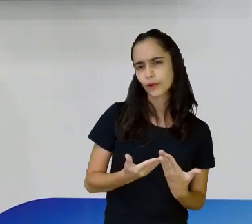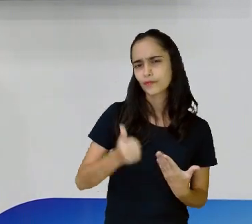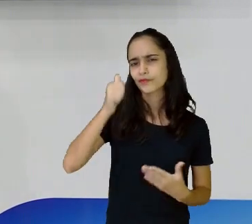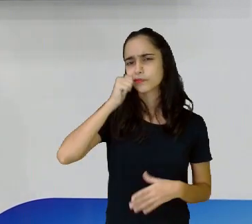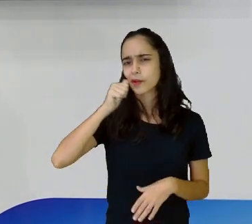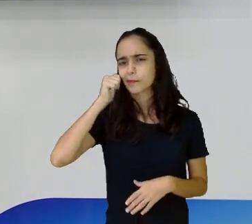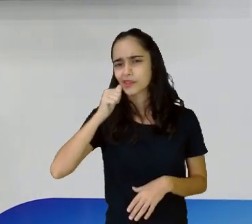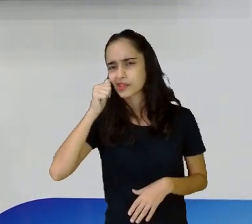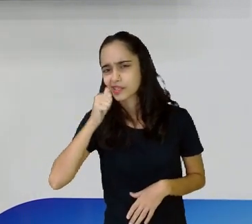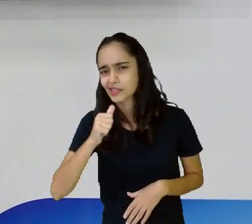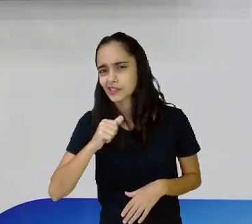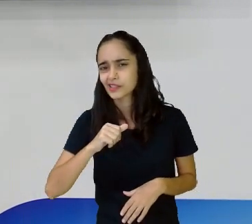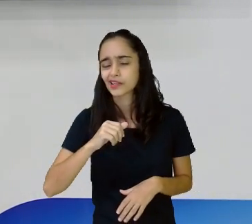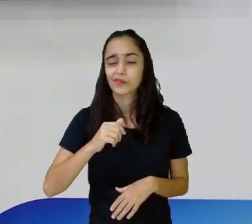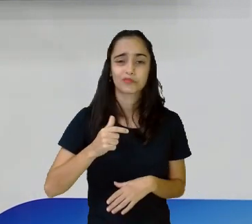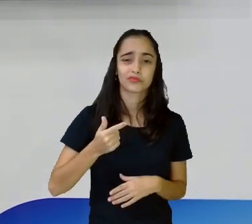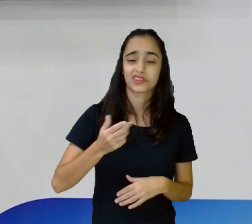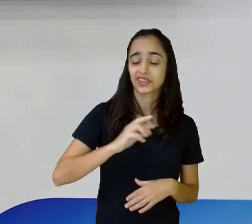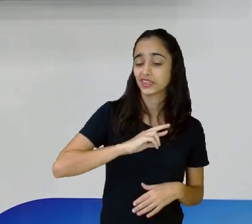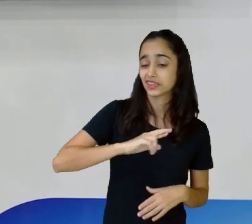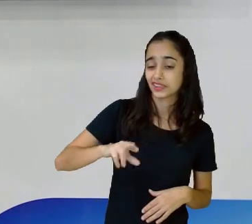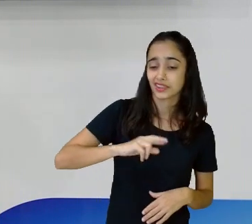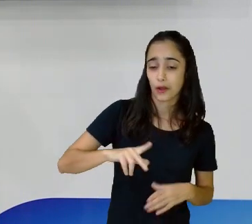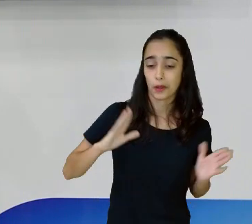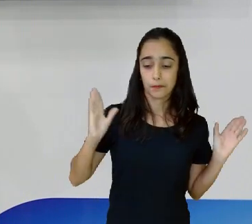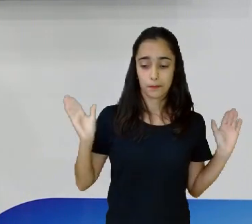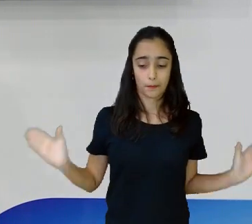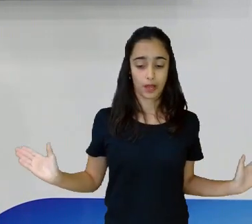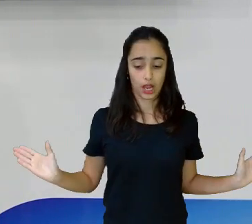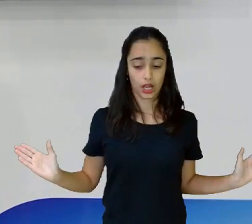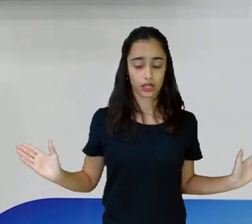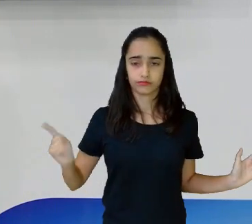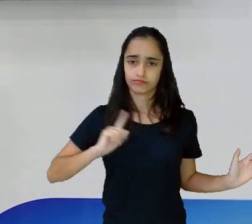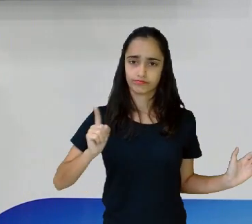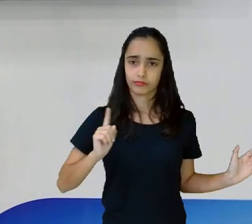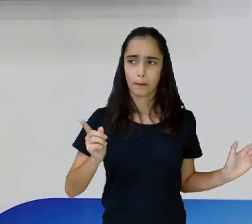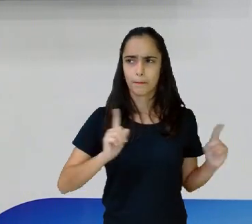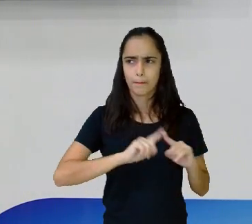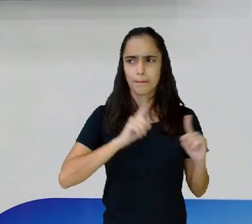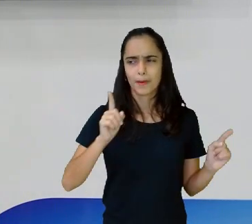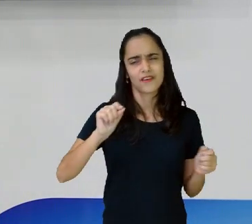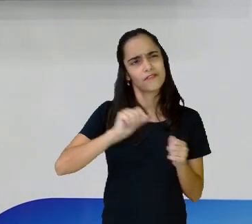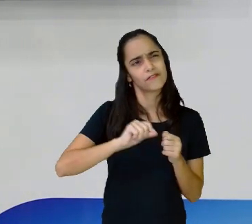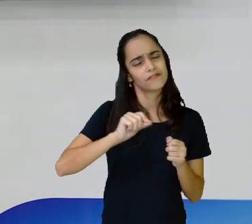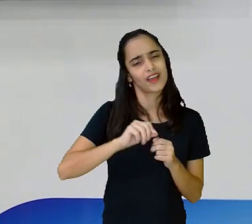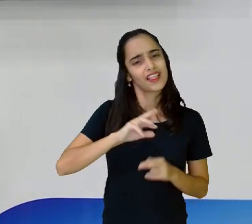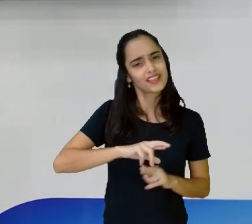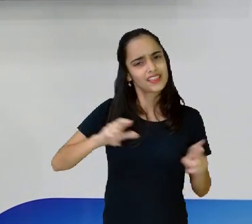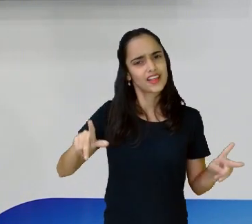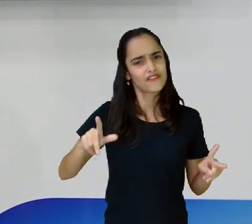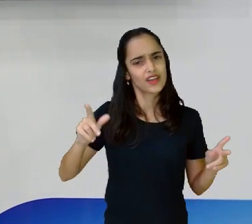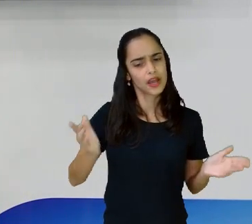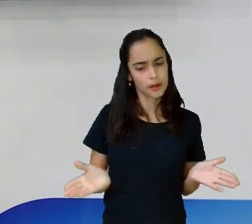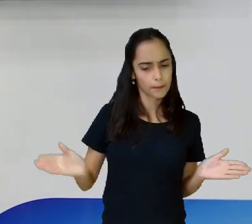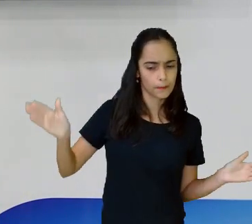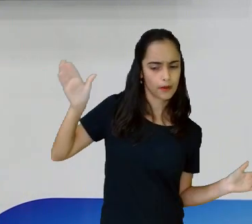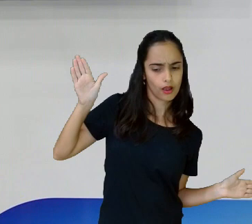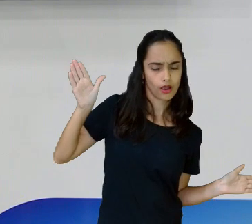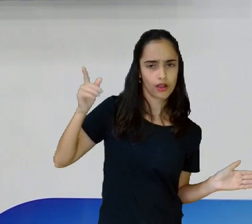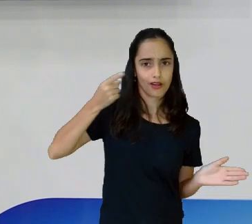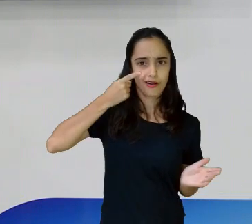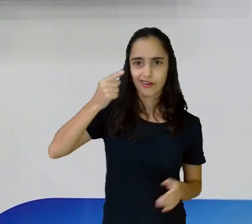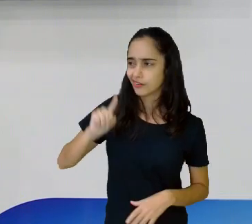está totalmente aberto, né? Mas ela fez uma abertura aí, tipo uma manobra. E